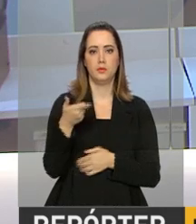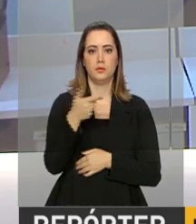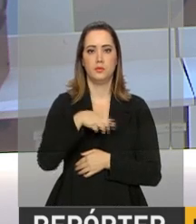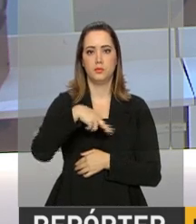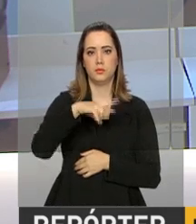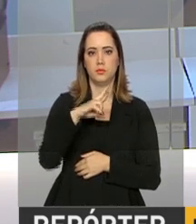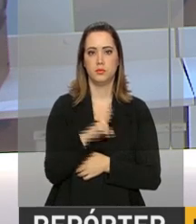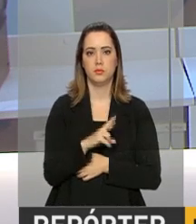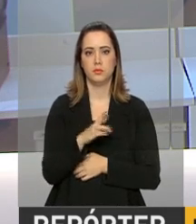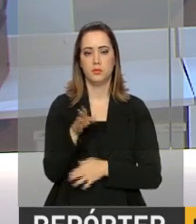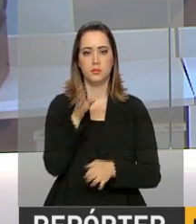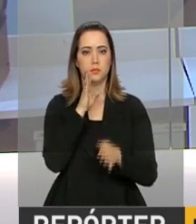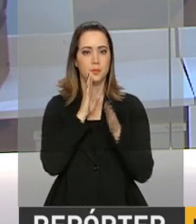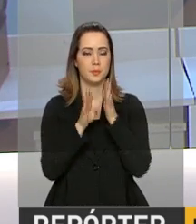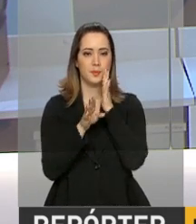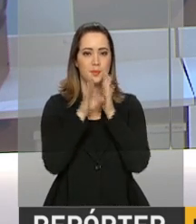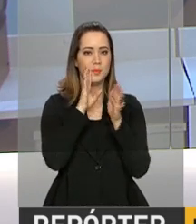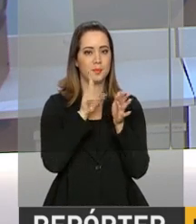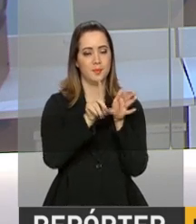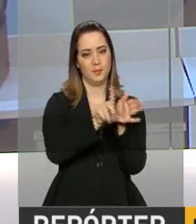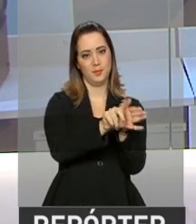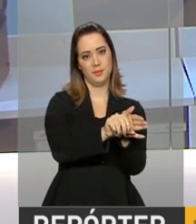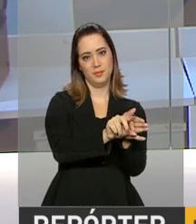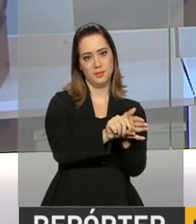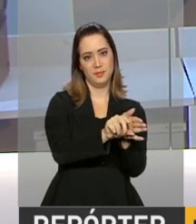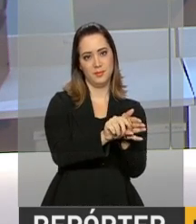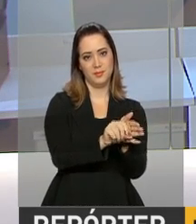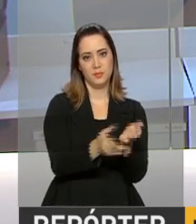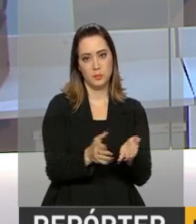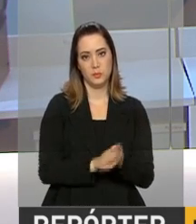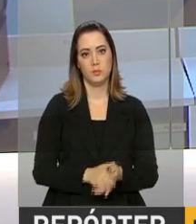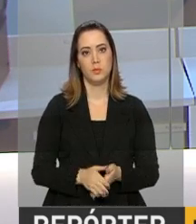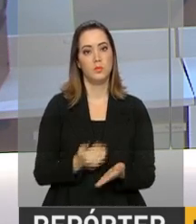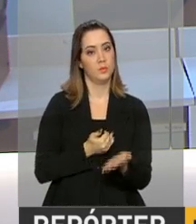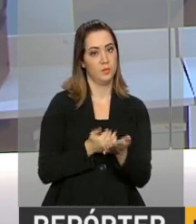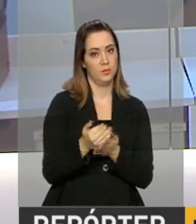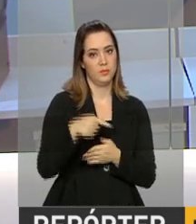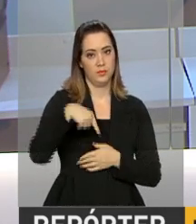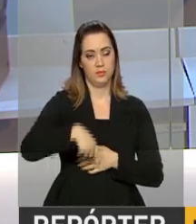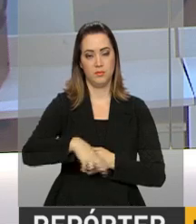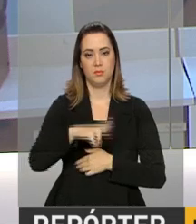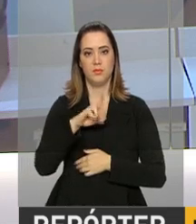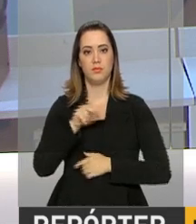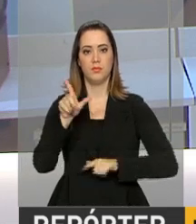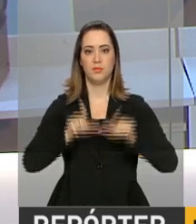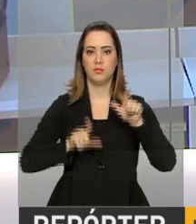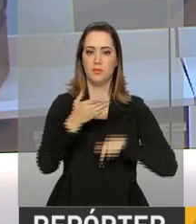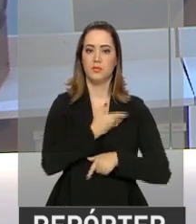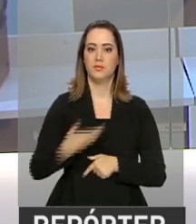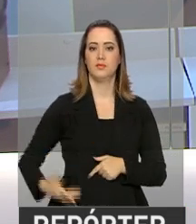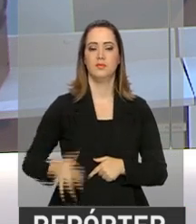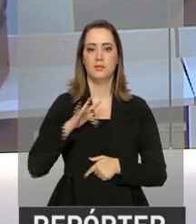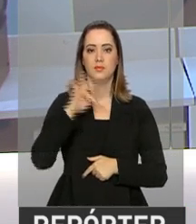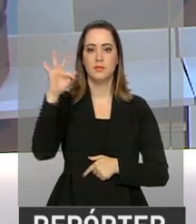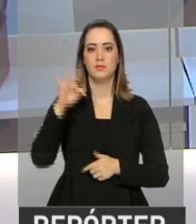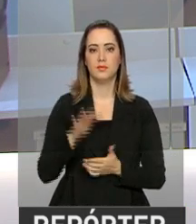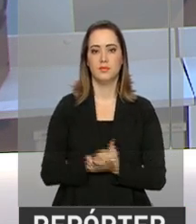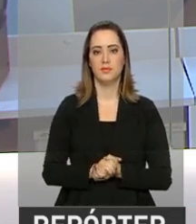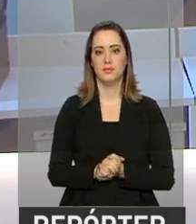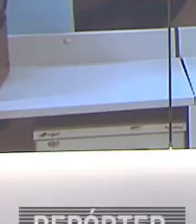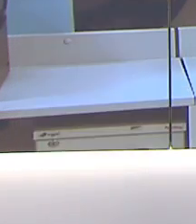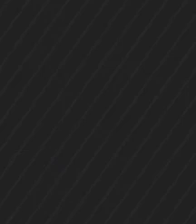repórter NBR acompanhe também as novidades em nossas redes sociais Continue com a gente na NBR a TV do Governo